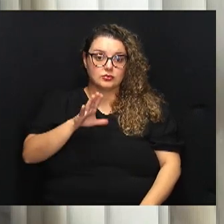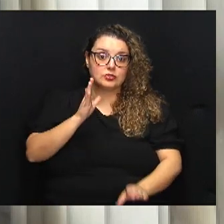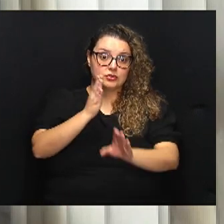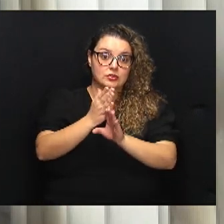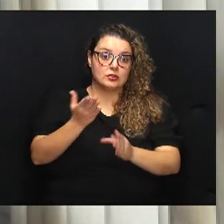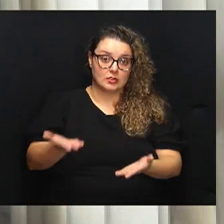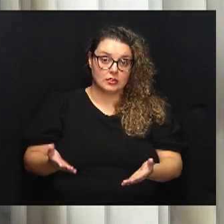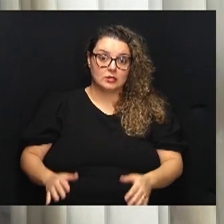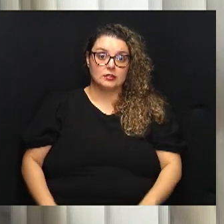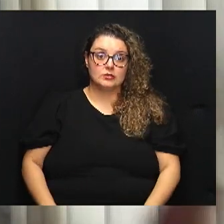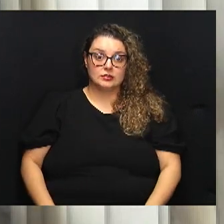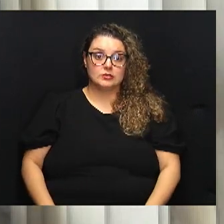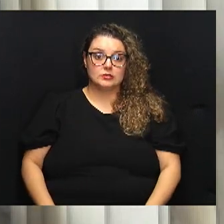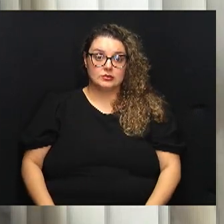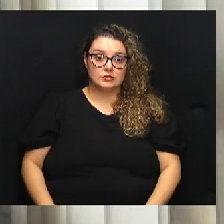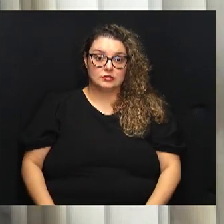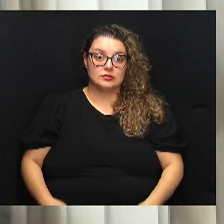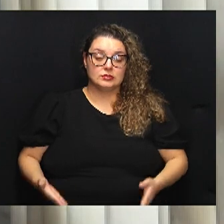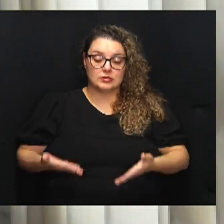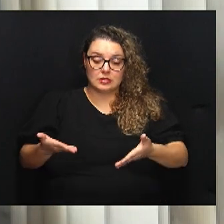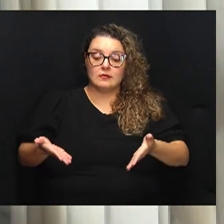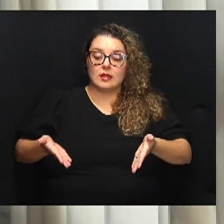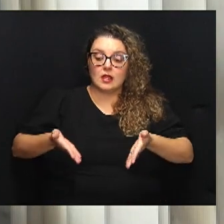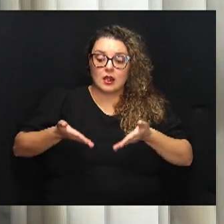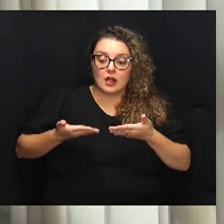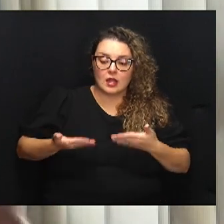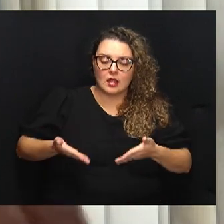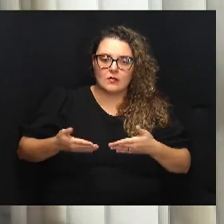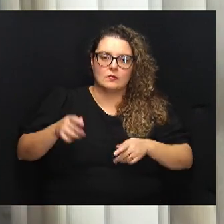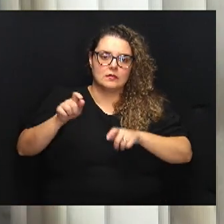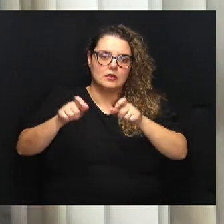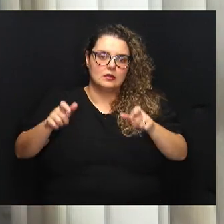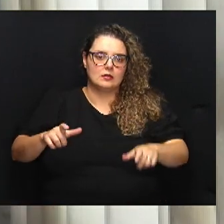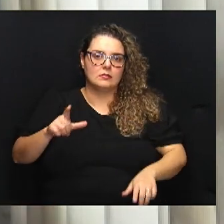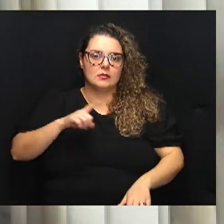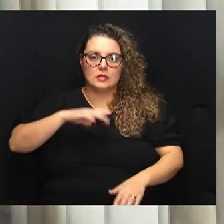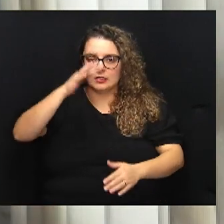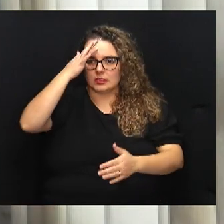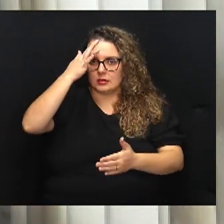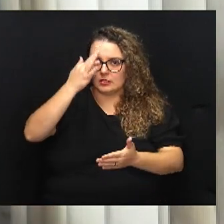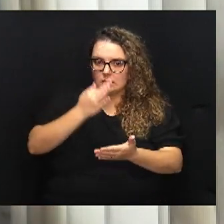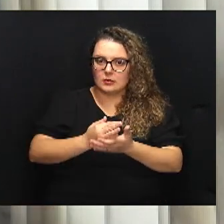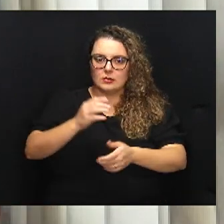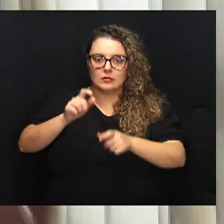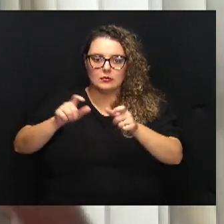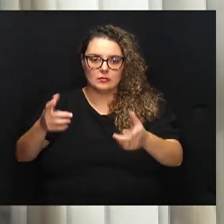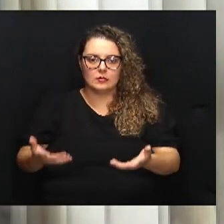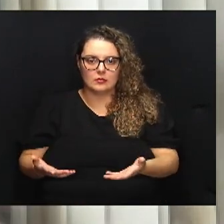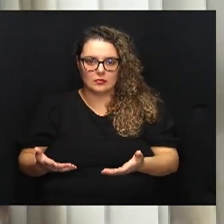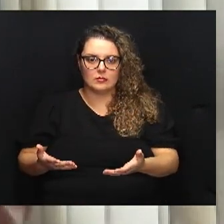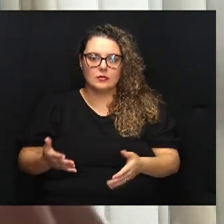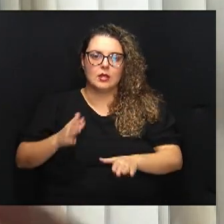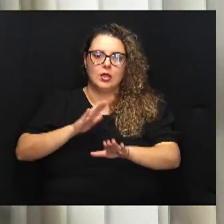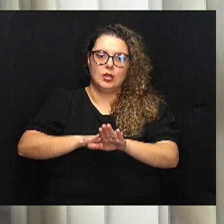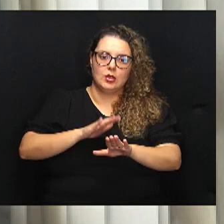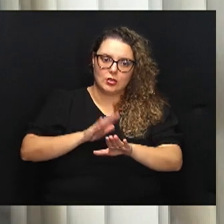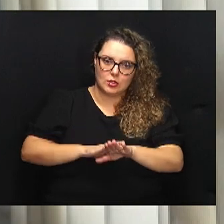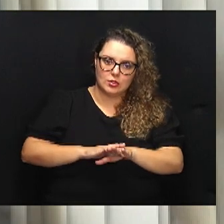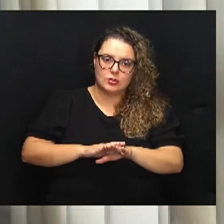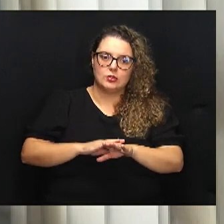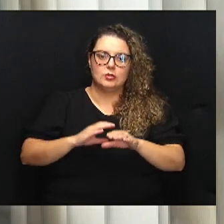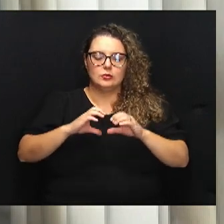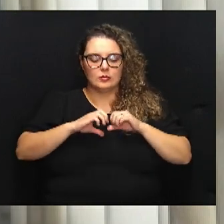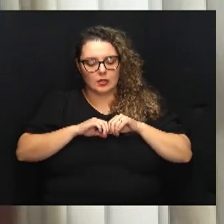de levar leveza, mas para que as pessoas tenham fé, para que as pessoas ajam, sim, com